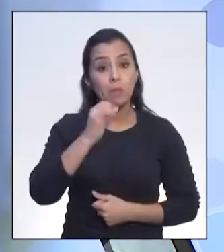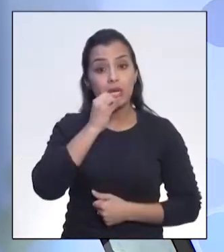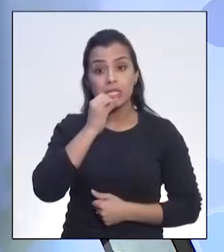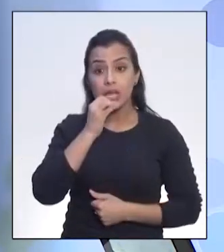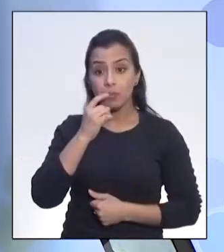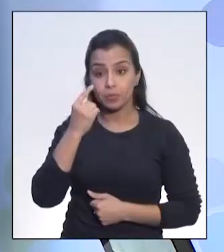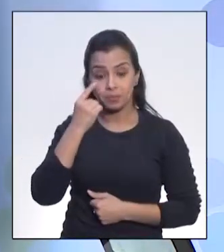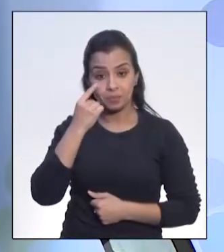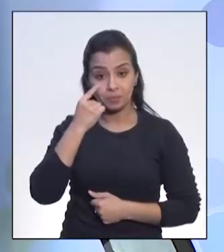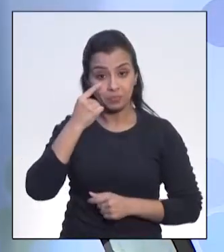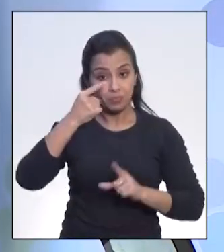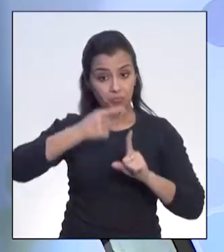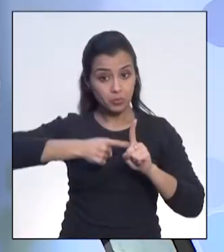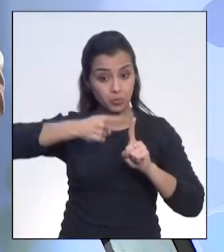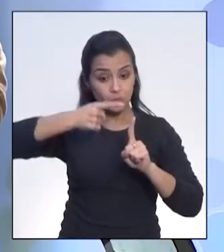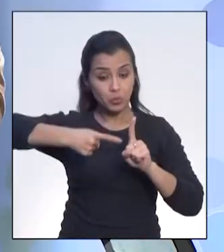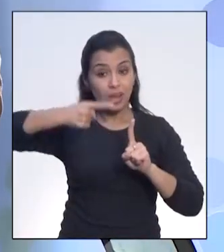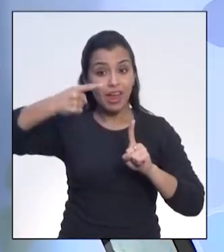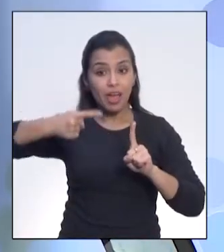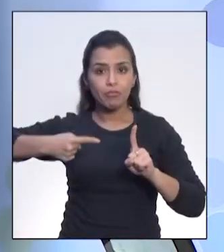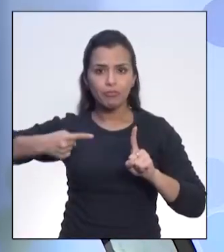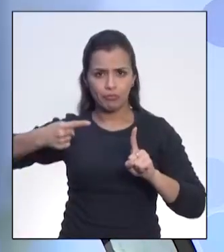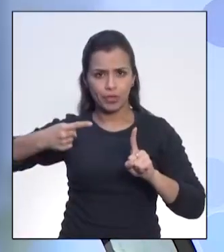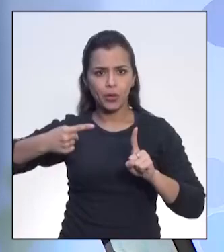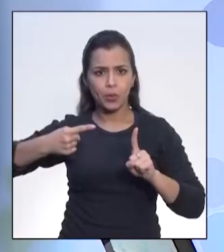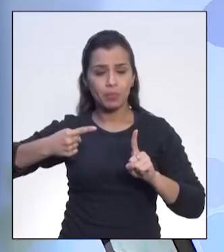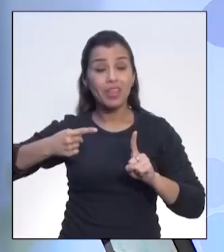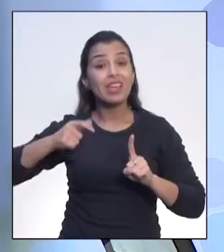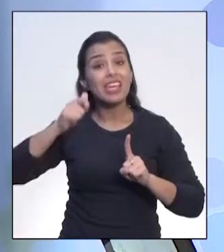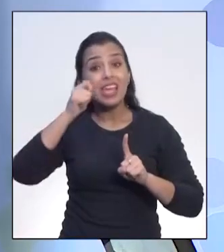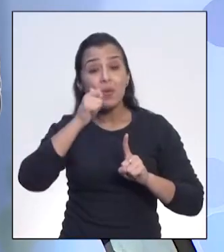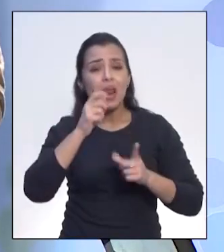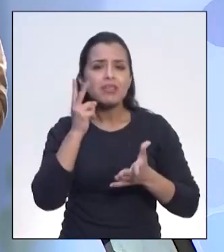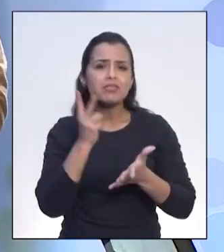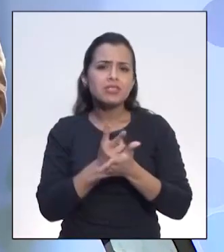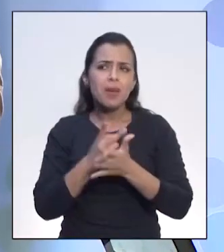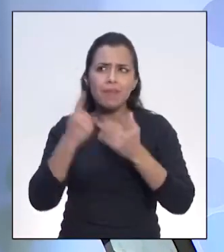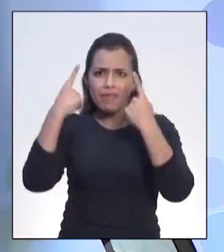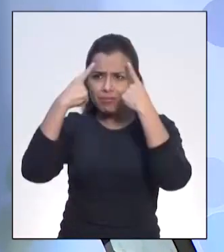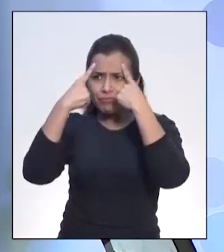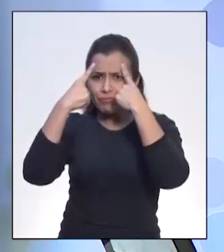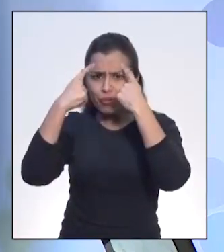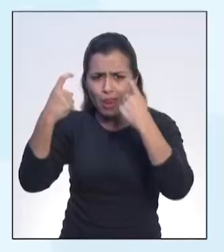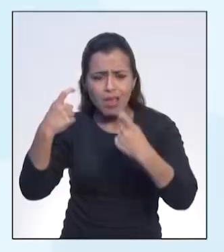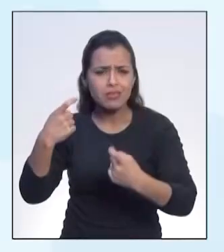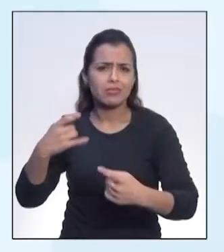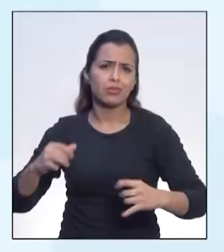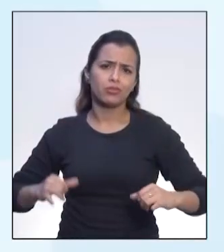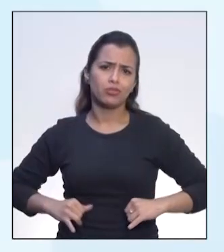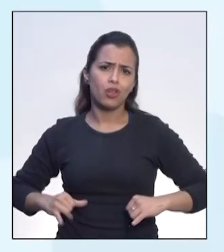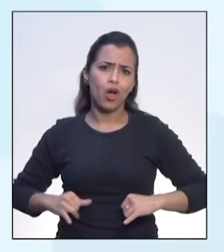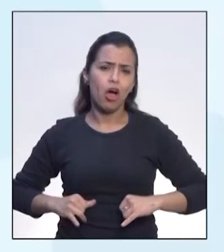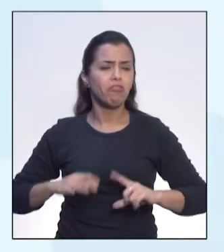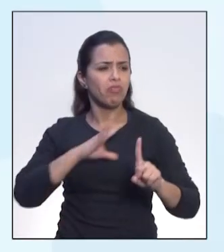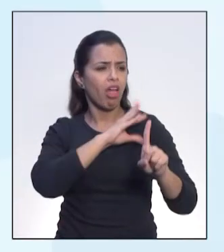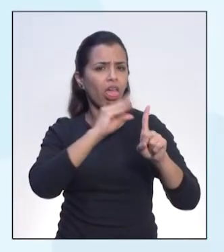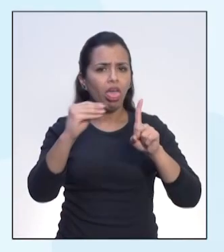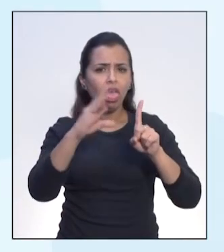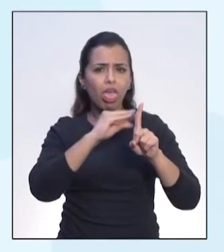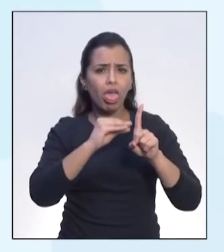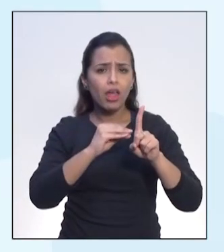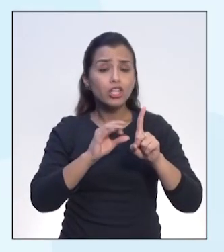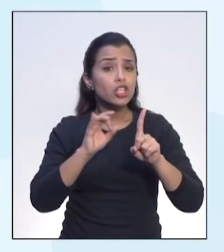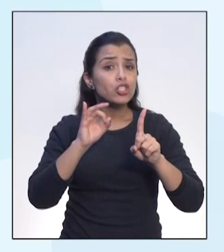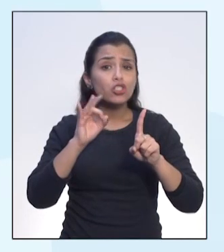que as mulheres elas costumam ser vítimas de violência, de agressões, de assédio, principalmente por